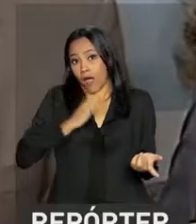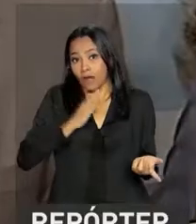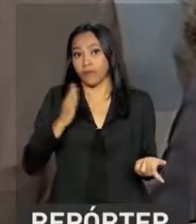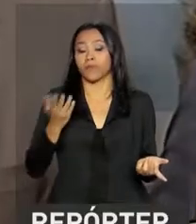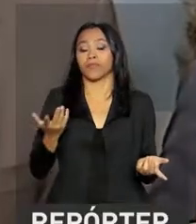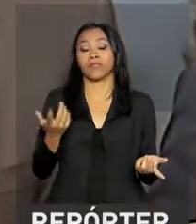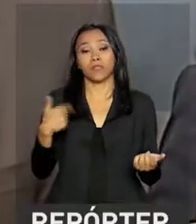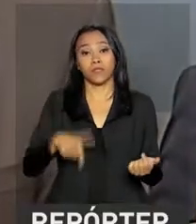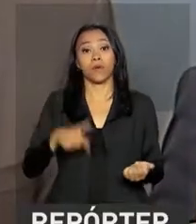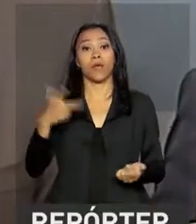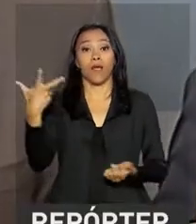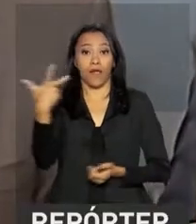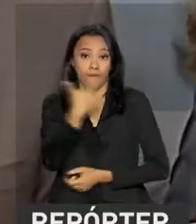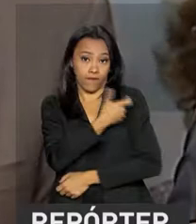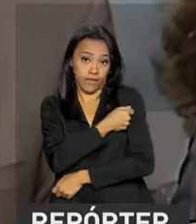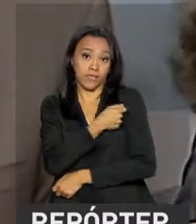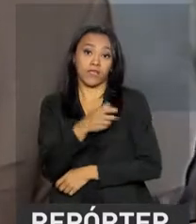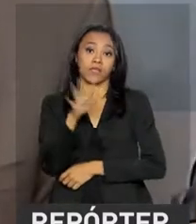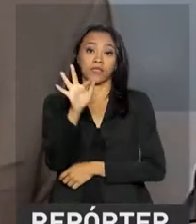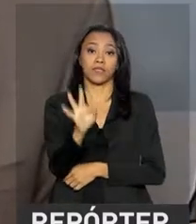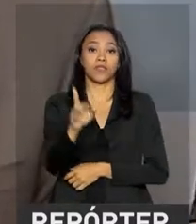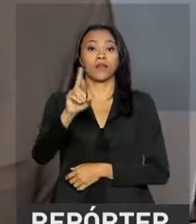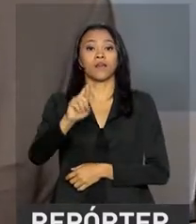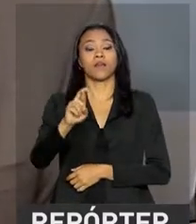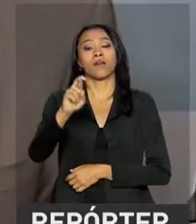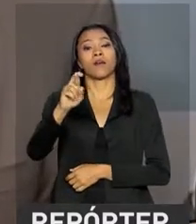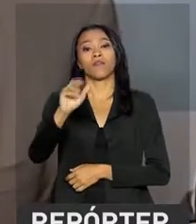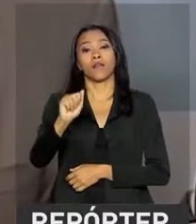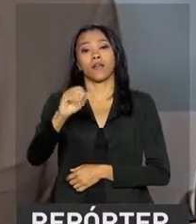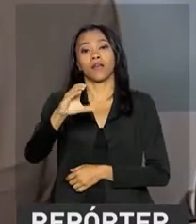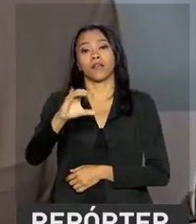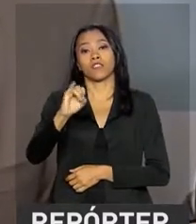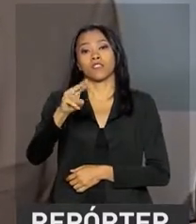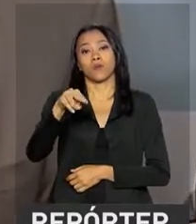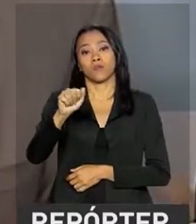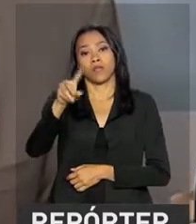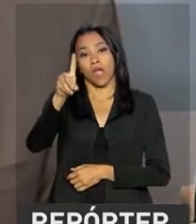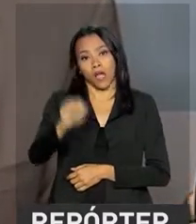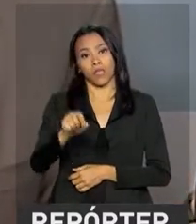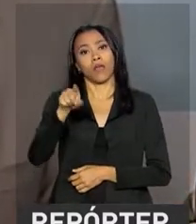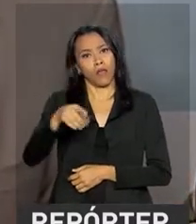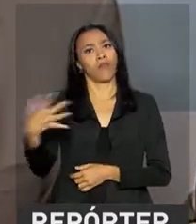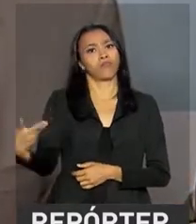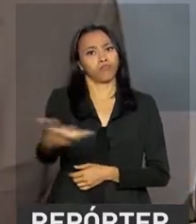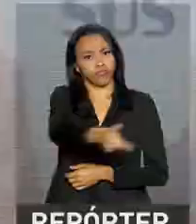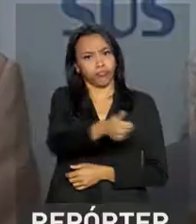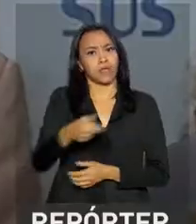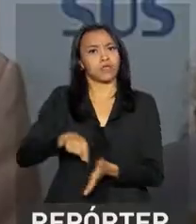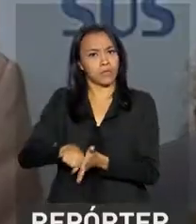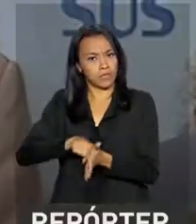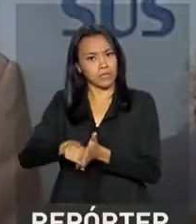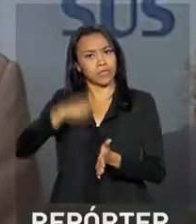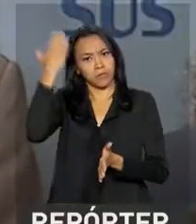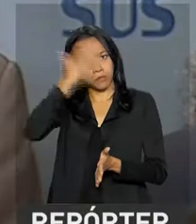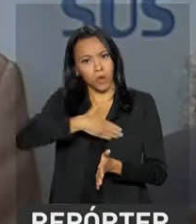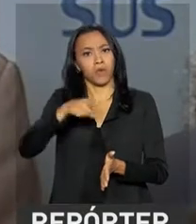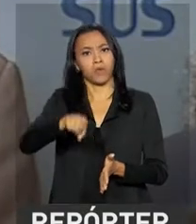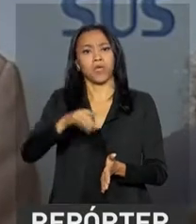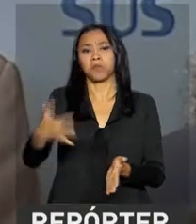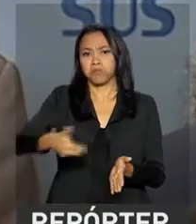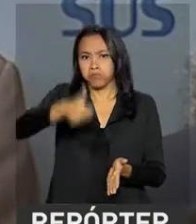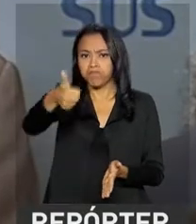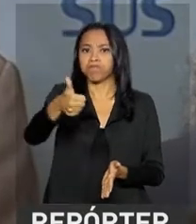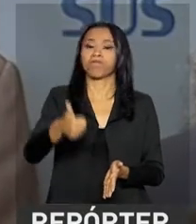a vacina pressionada é tão eficaz quanto à dose integral os estudos até agora comprovam isso se surgirem os